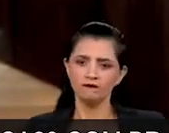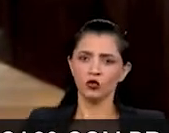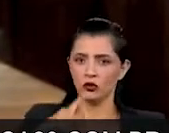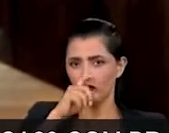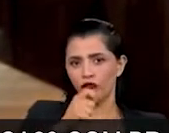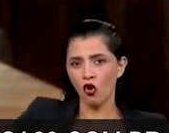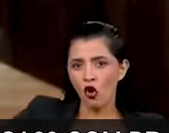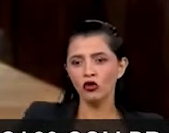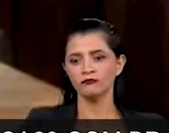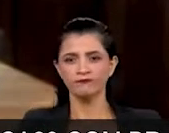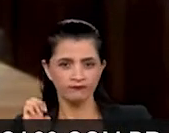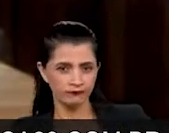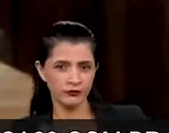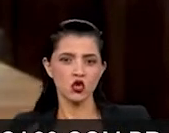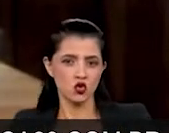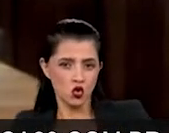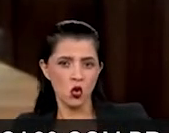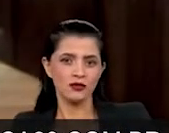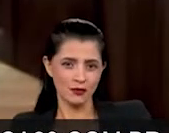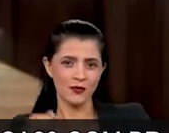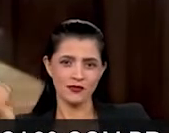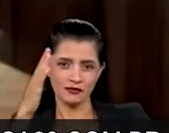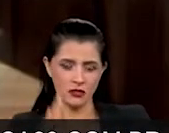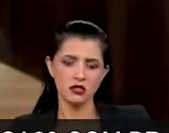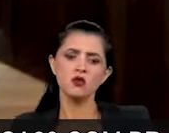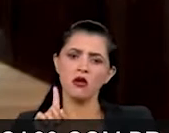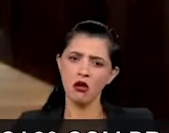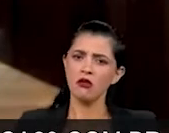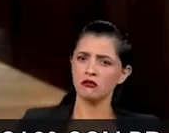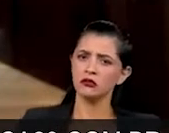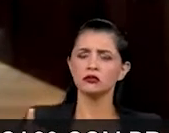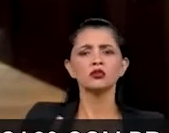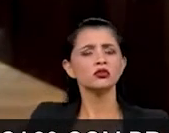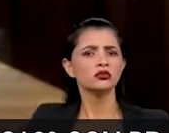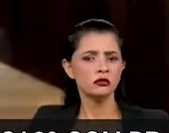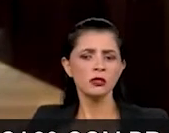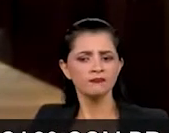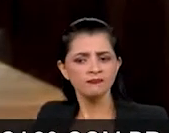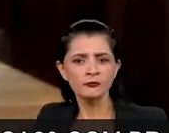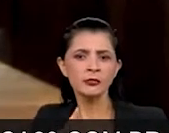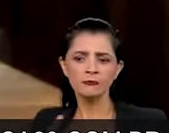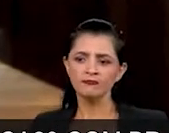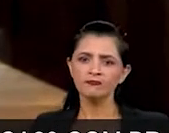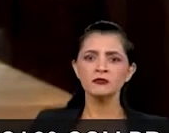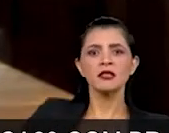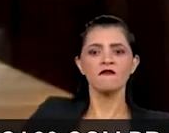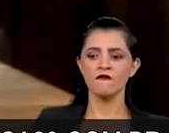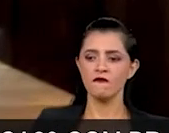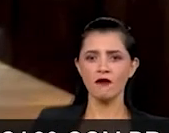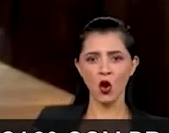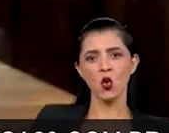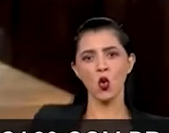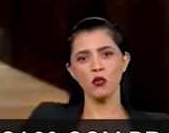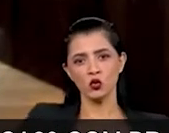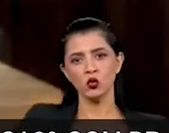indústria, o movimento da nossa indústria, da indústria brasileira, e isso é importante porque traz todo um valor agregado aos